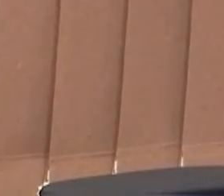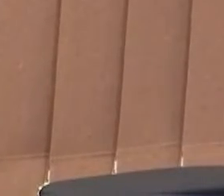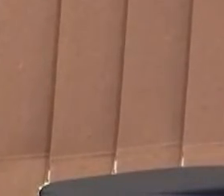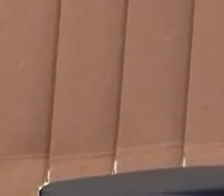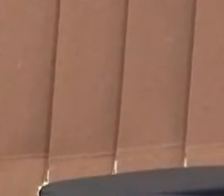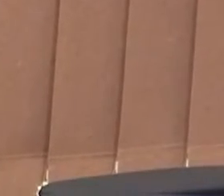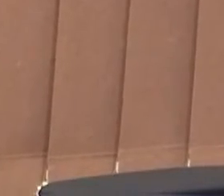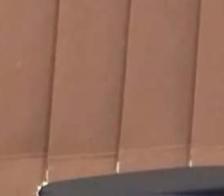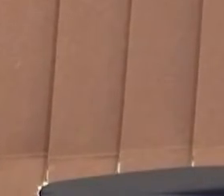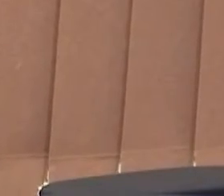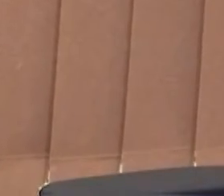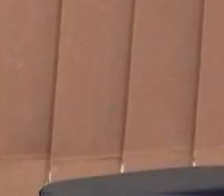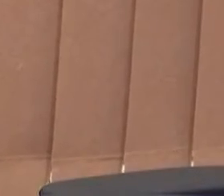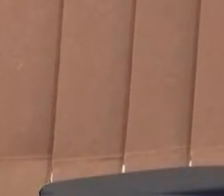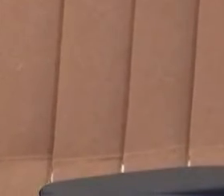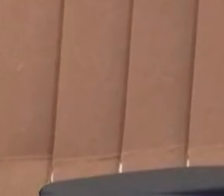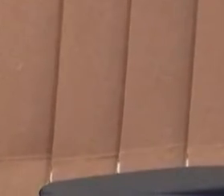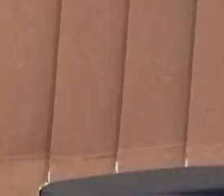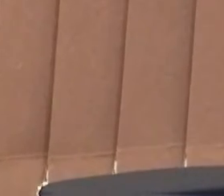5/2022, processo